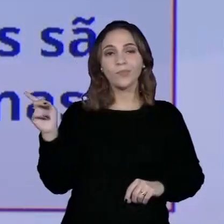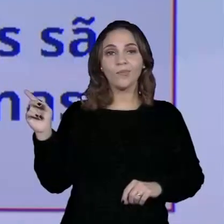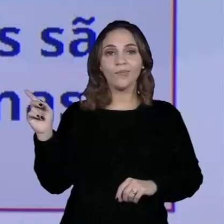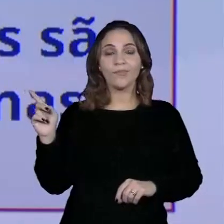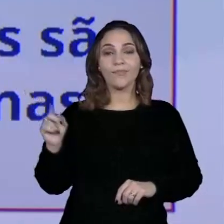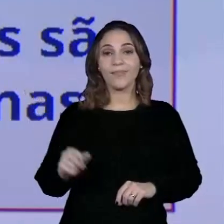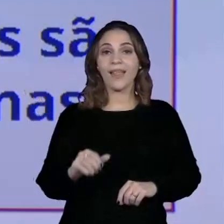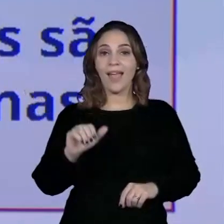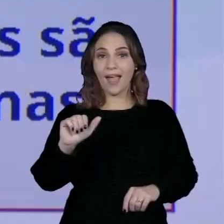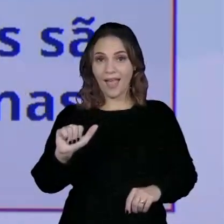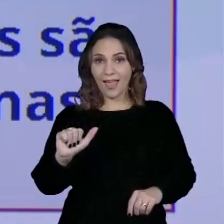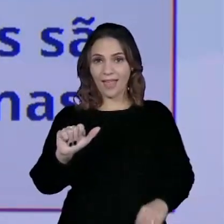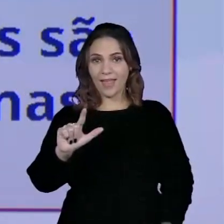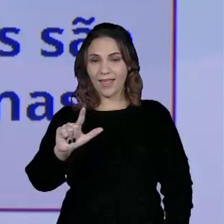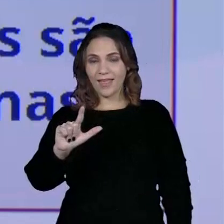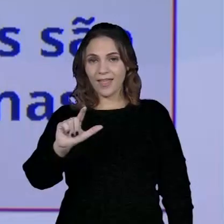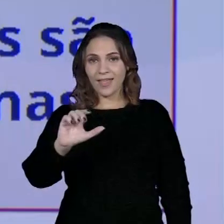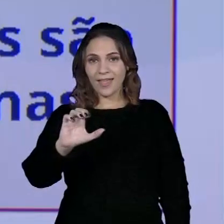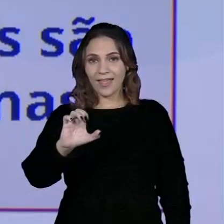além.